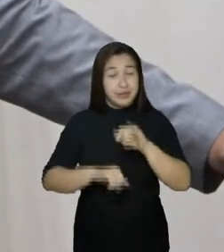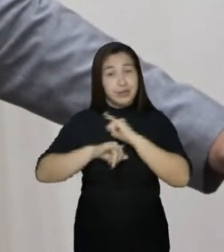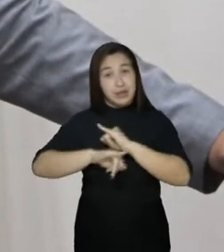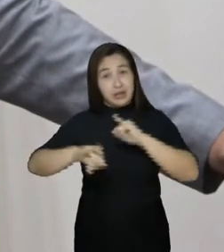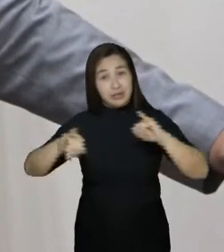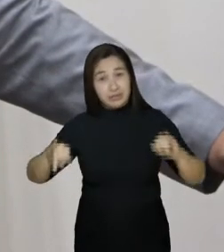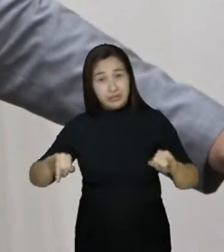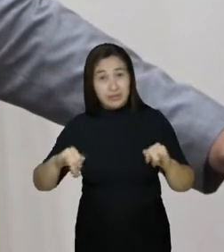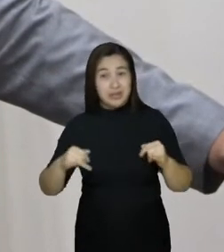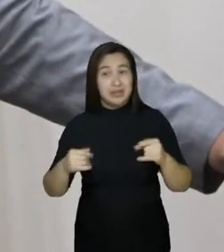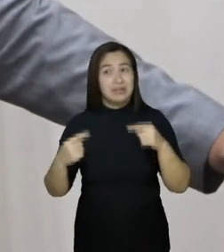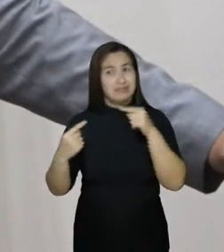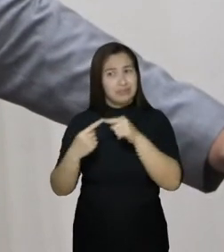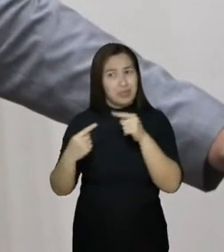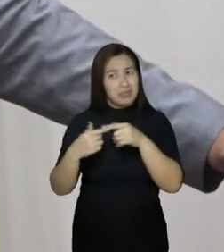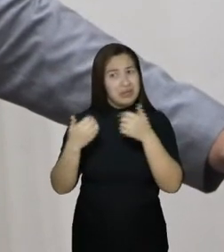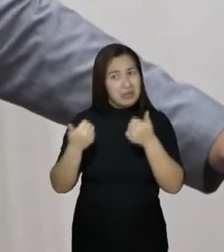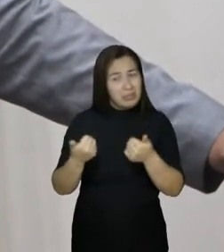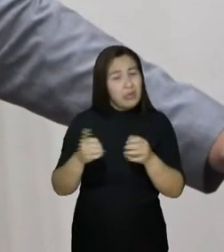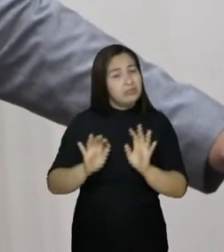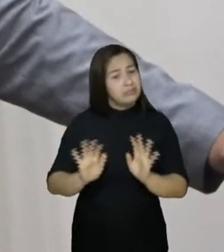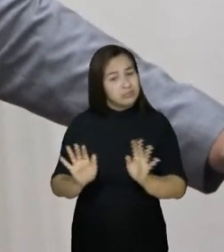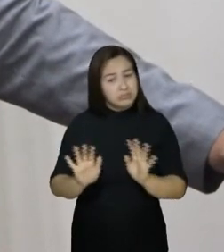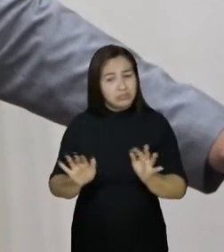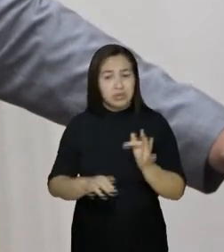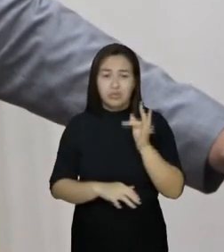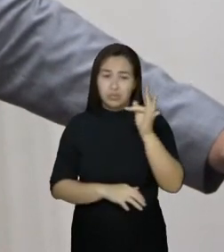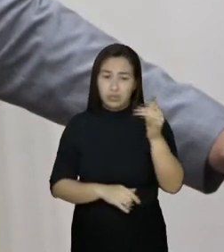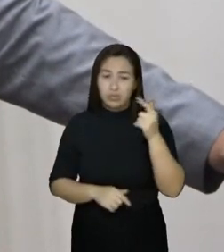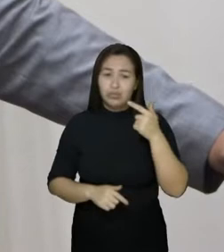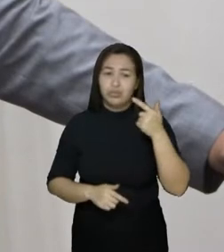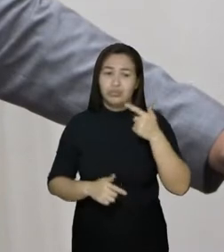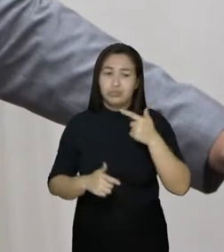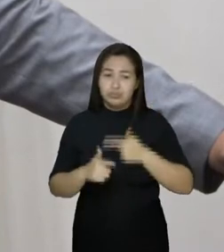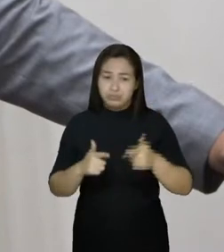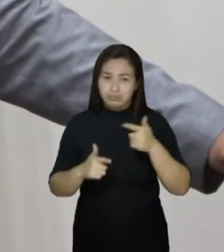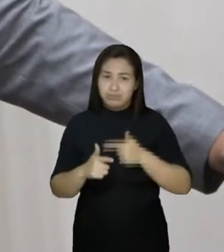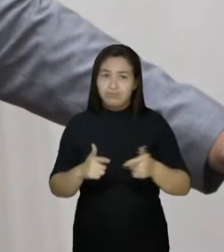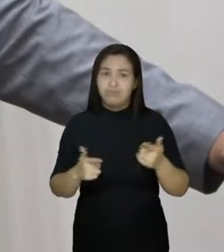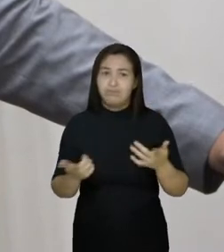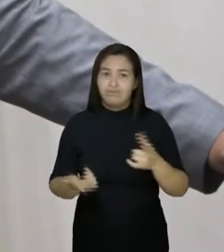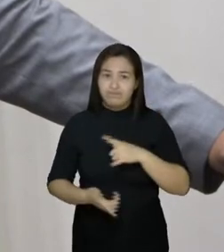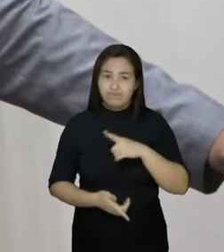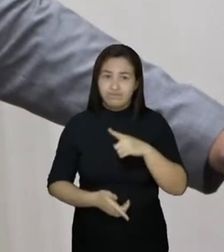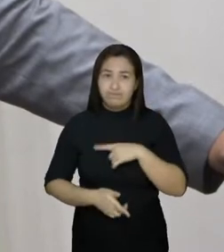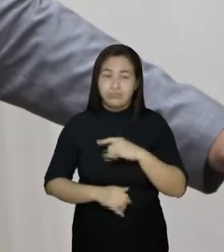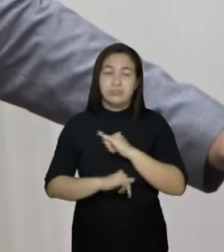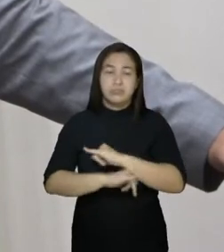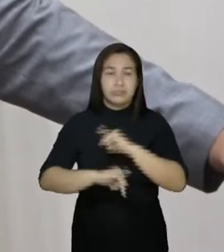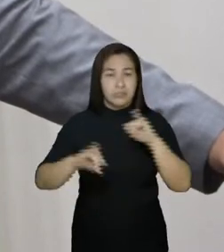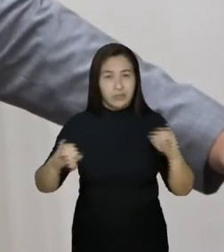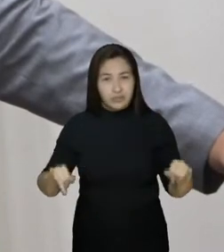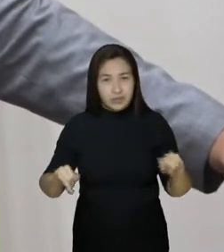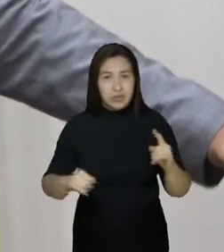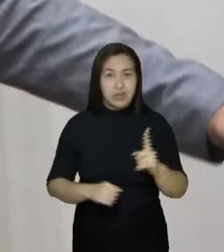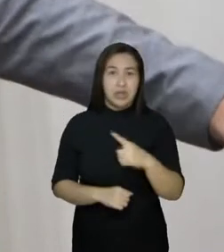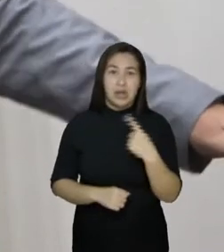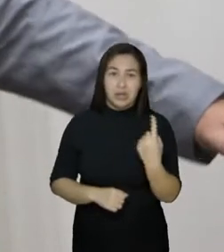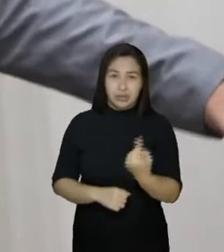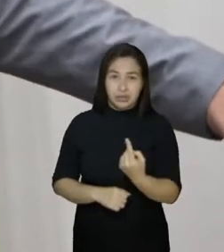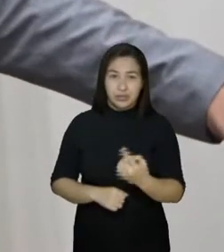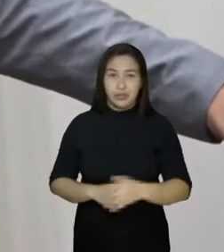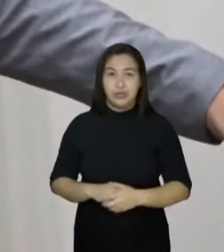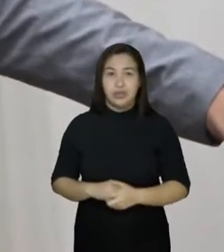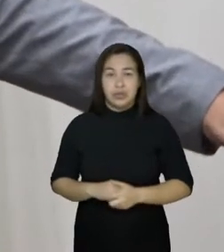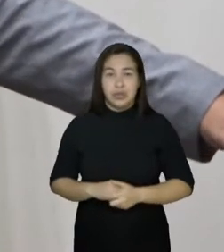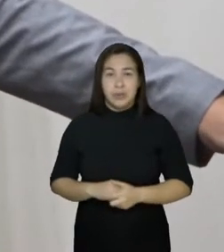isso aí não vai dar certo, isso aí não vai funcionar. E eu avisei aquele dia que nós levaríamos isso adiante. Além